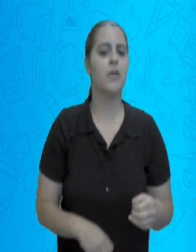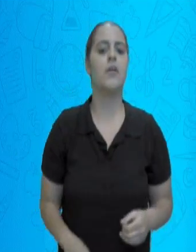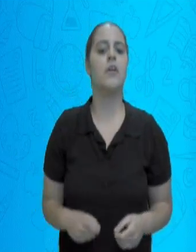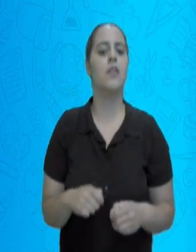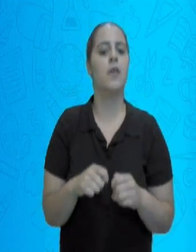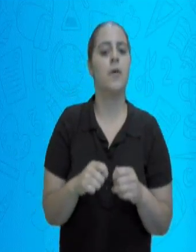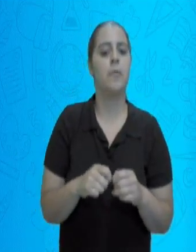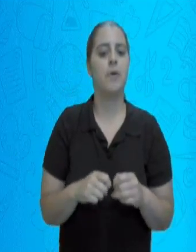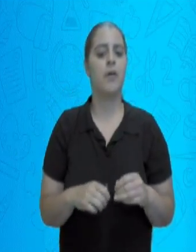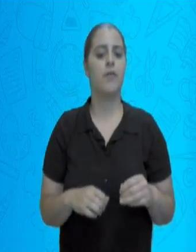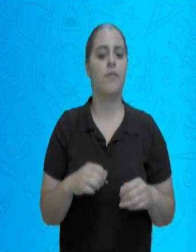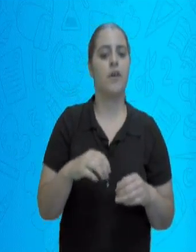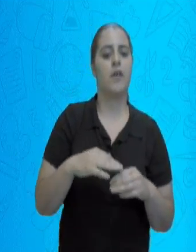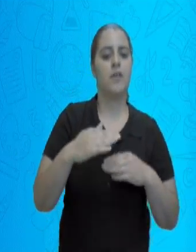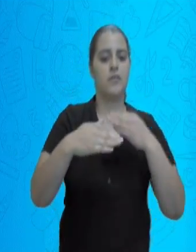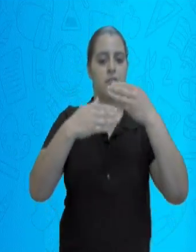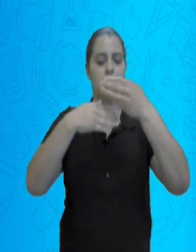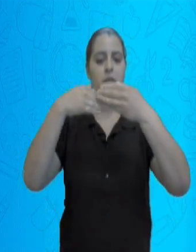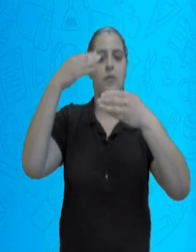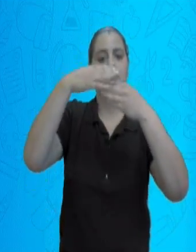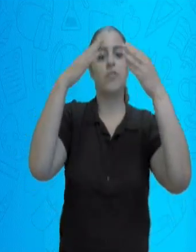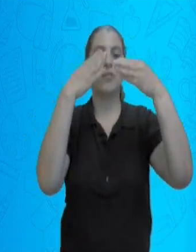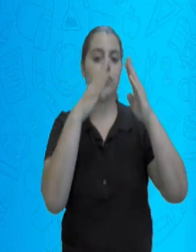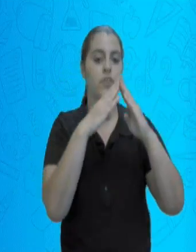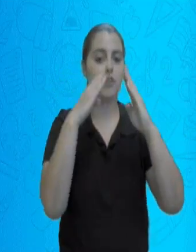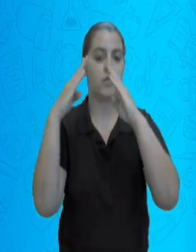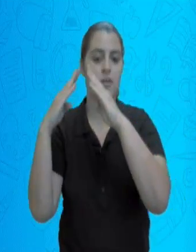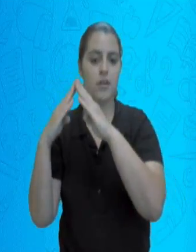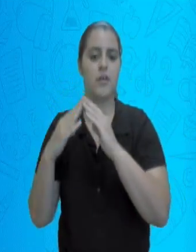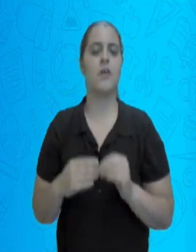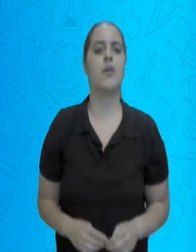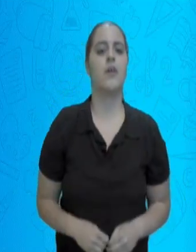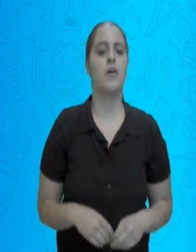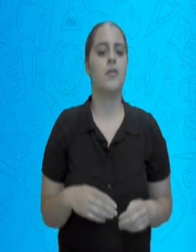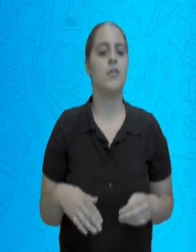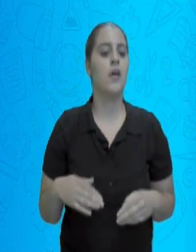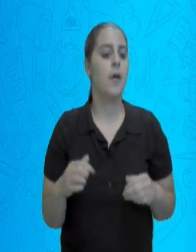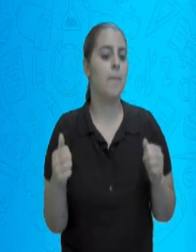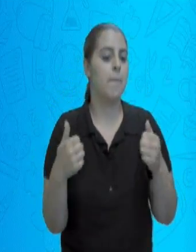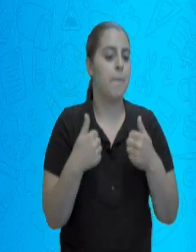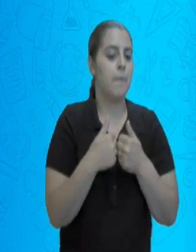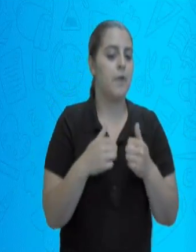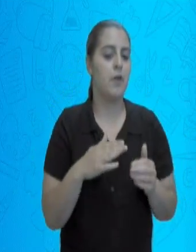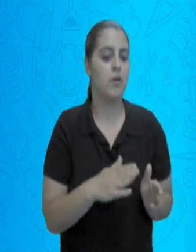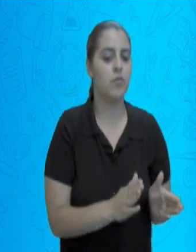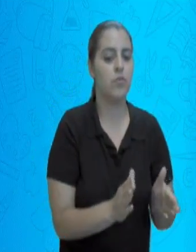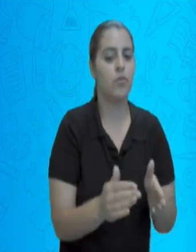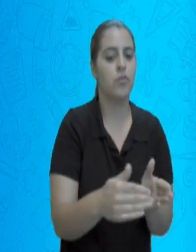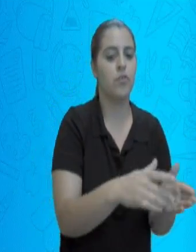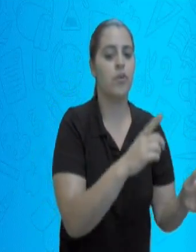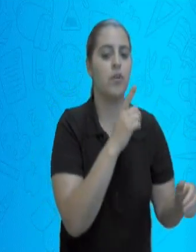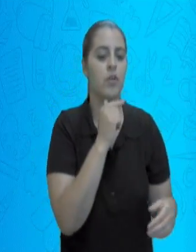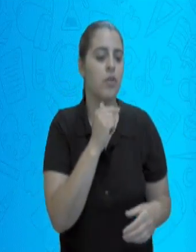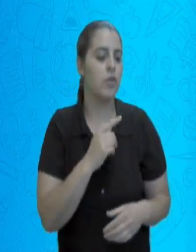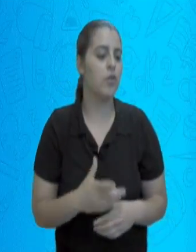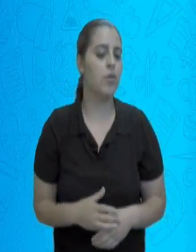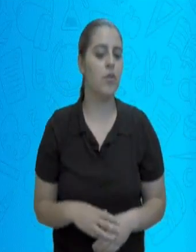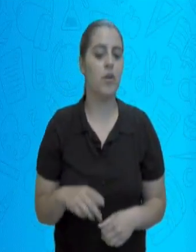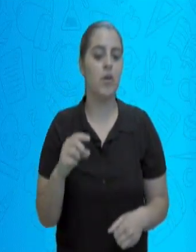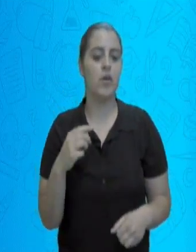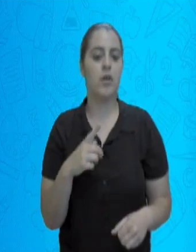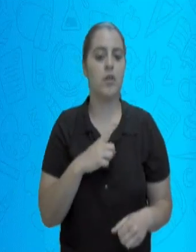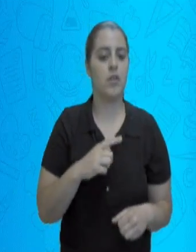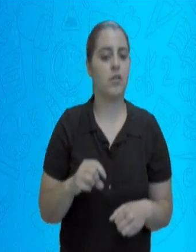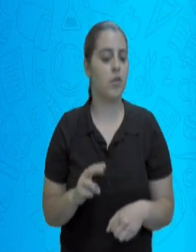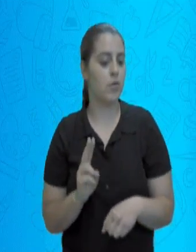construções, para fazer uma construção, para construir uma casa, próximo a rios, eu tenho que ter cuidado se eu